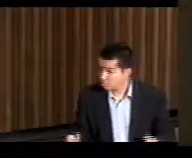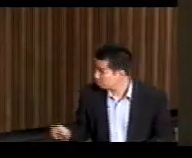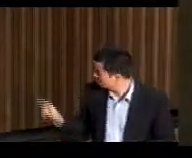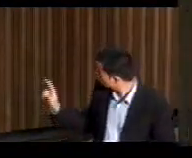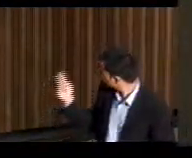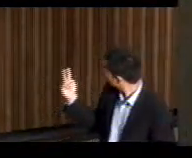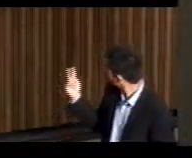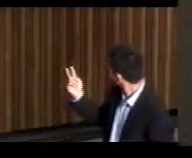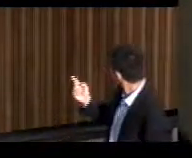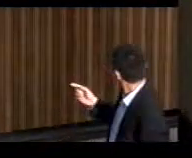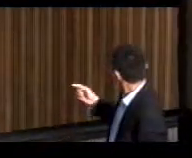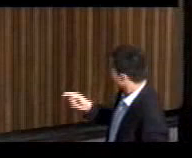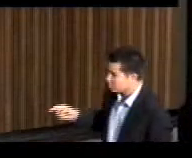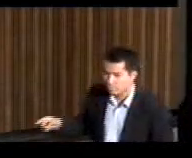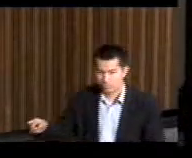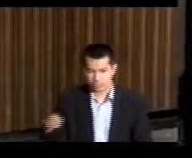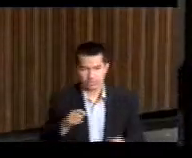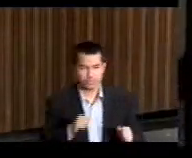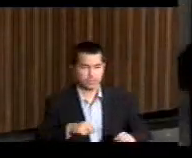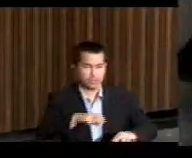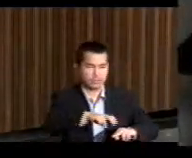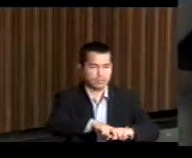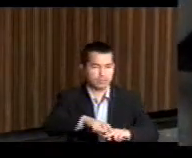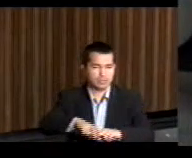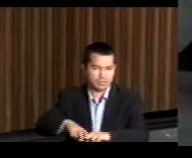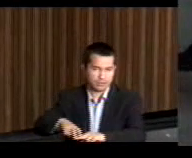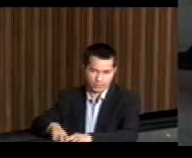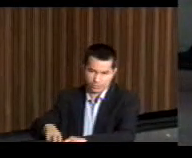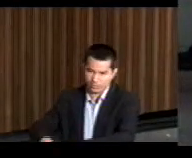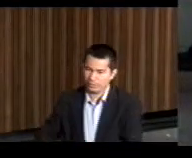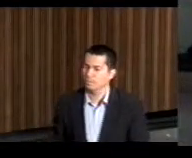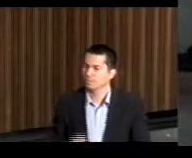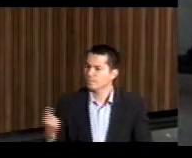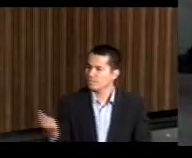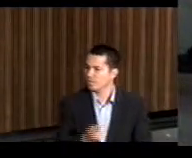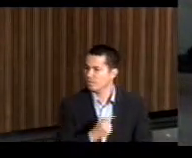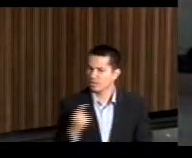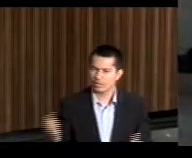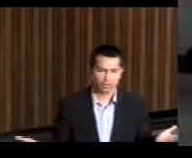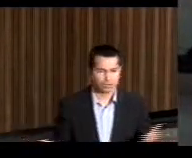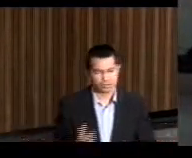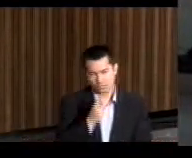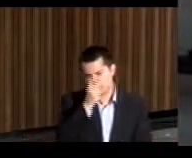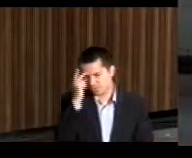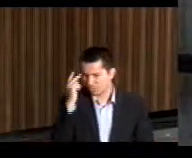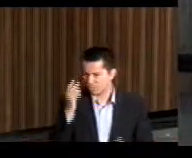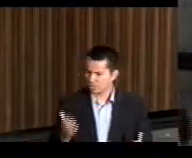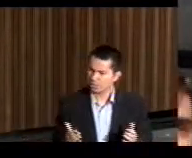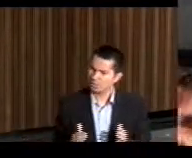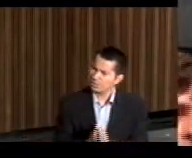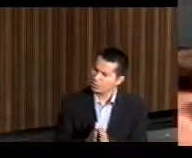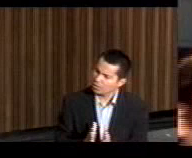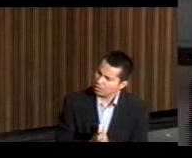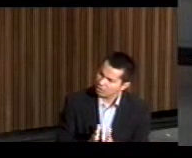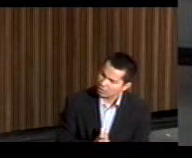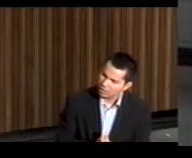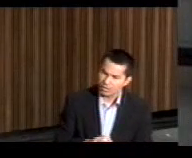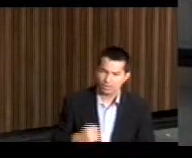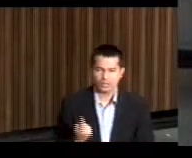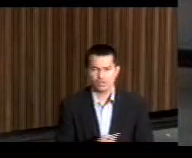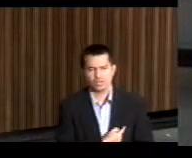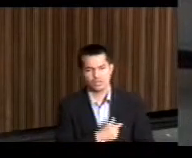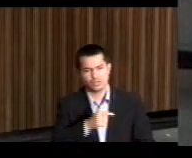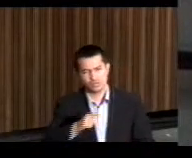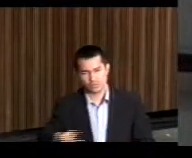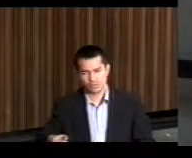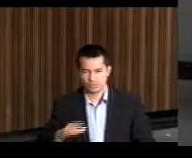vocês? Então o povo de Deus pode sentar, venham para frente, aqueles que quiserem orar, quiserem oração. Nós vamos ouvir Eduardo e a Silvana agora,